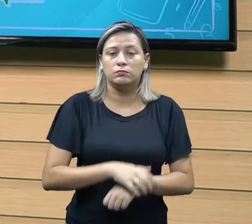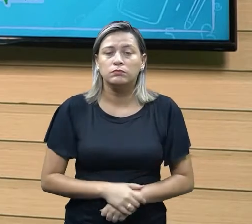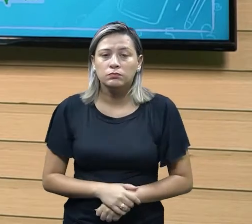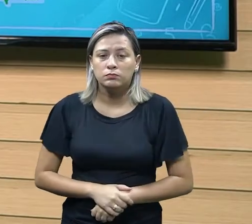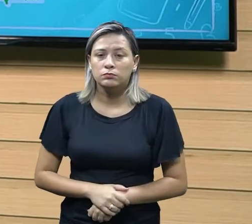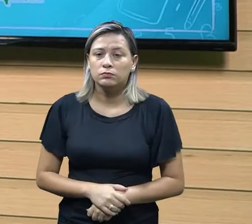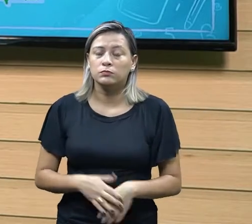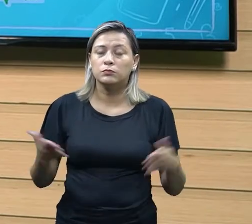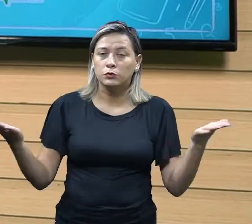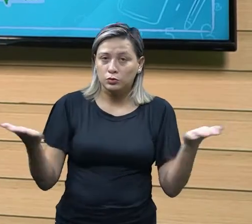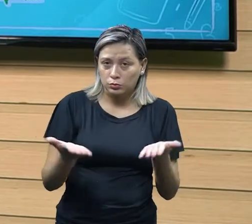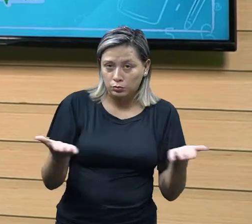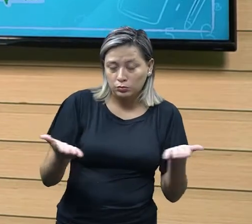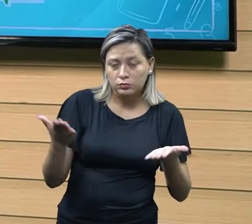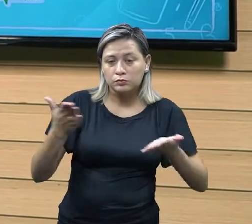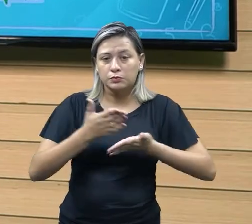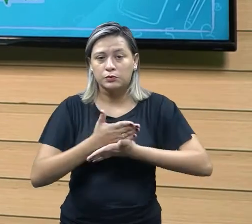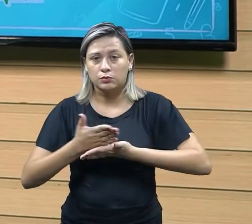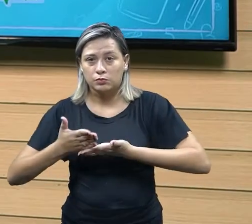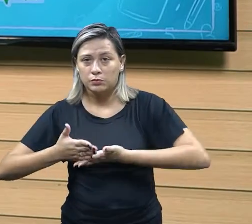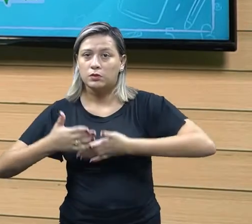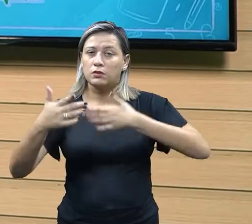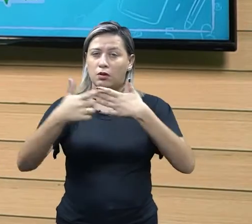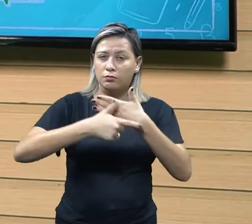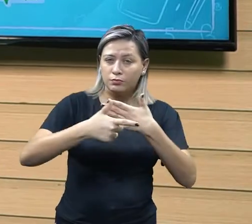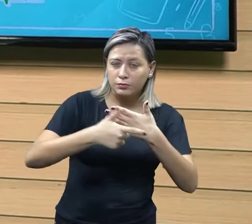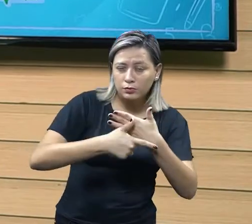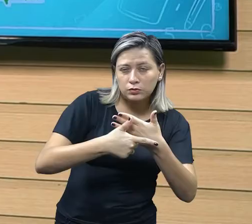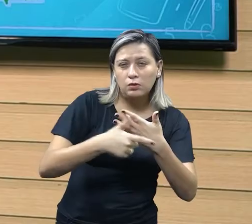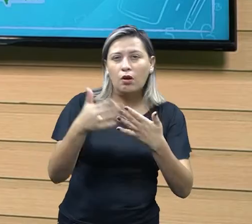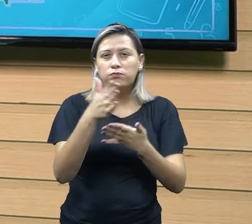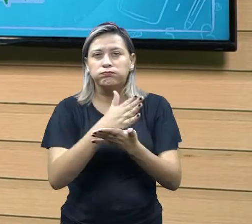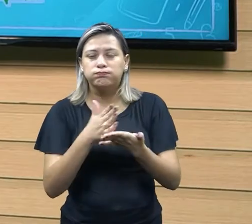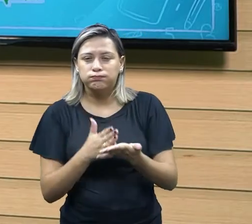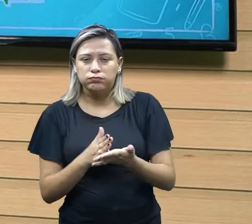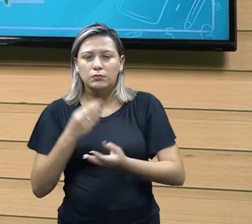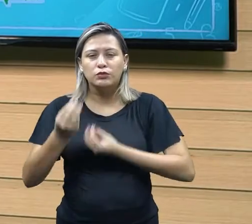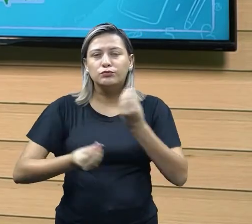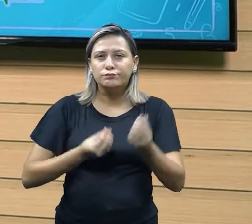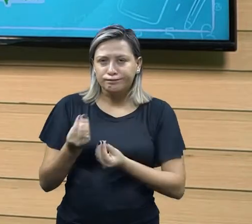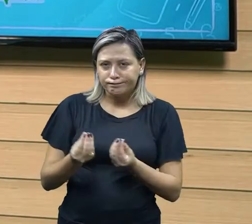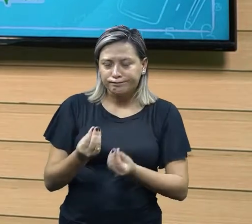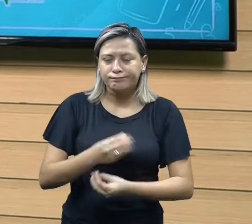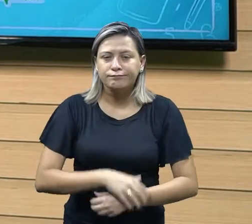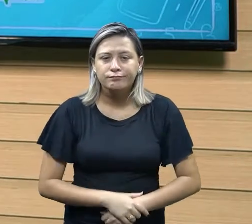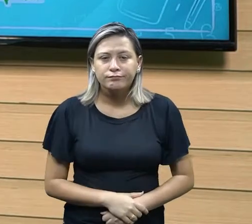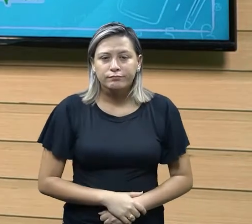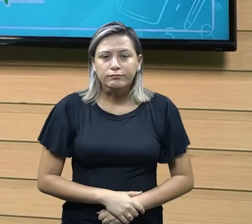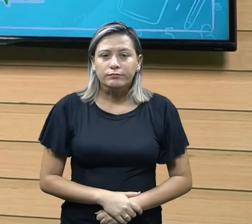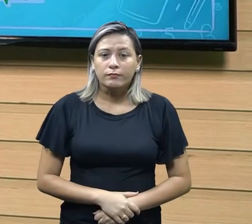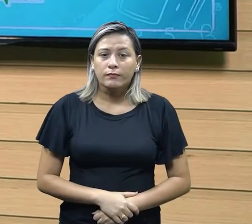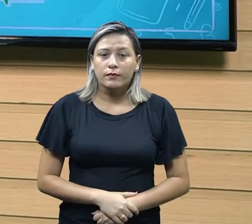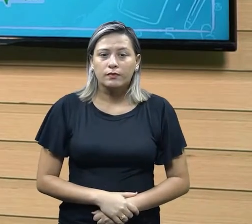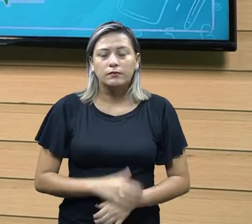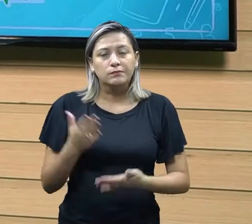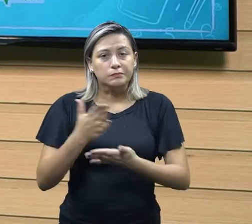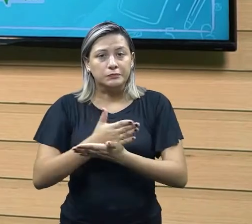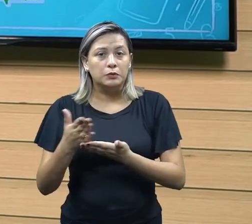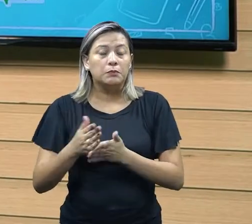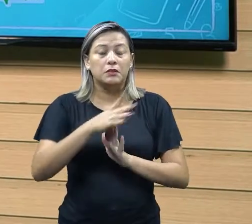dar início a algumas funções de como a gente vai iniciar os nossos trabalhos, nossos